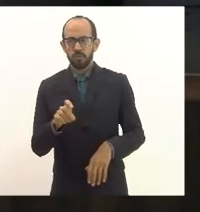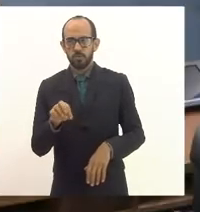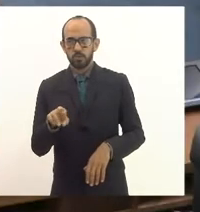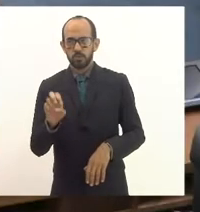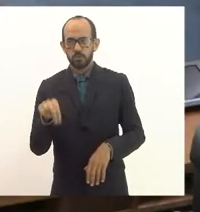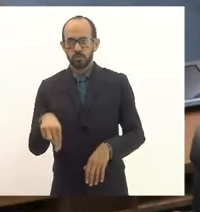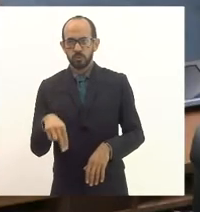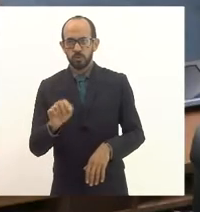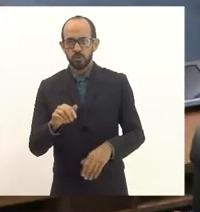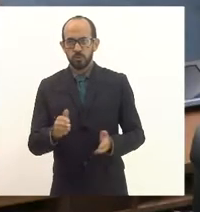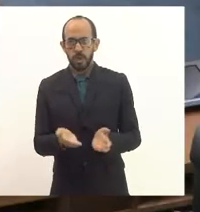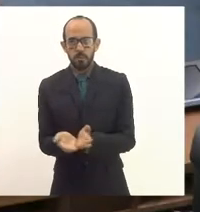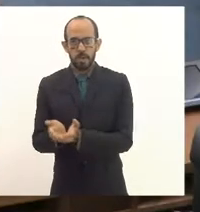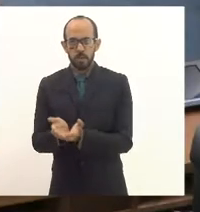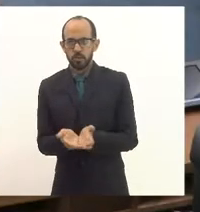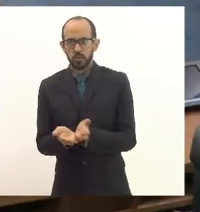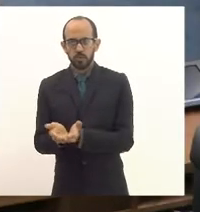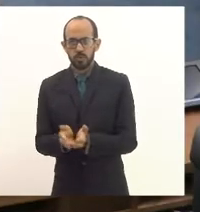Bebetão.